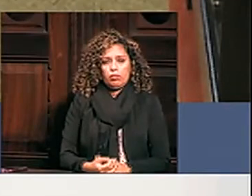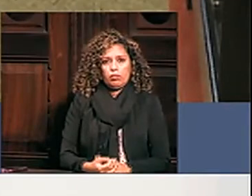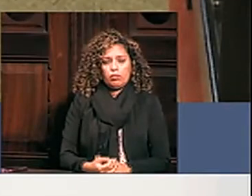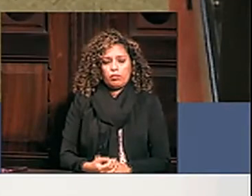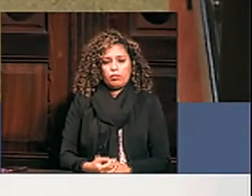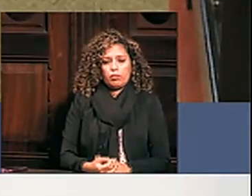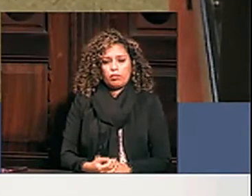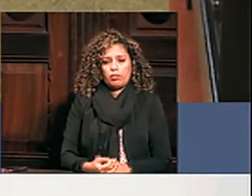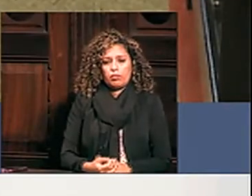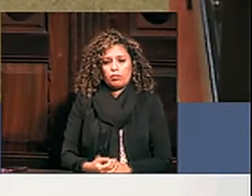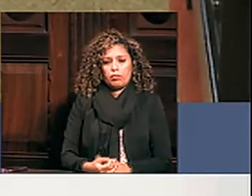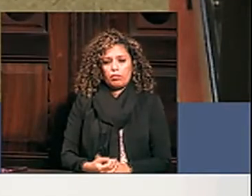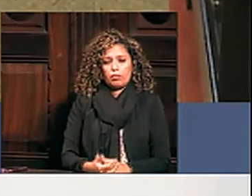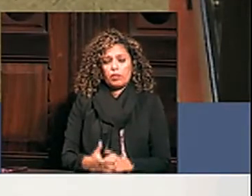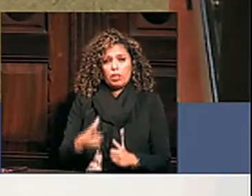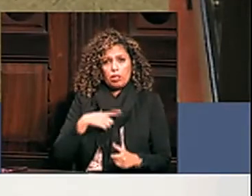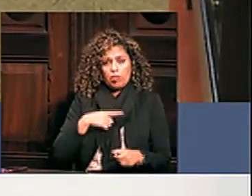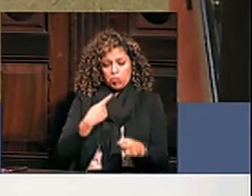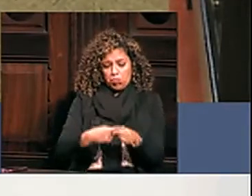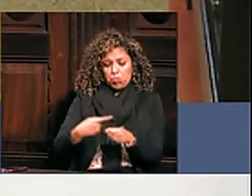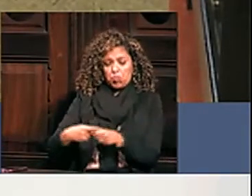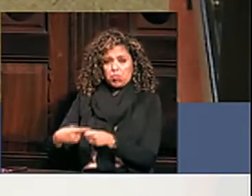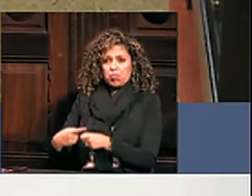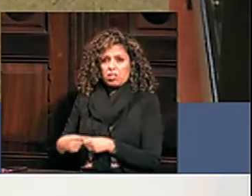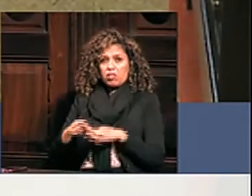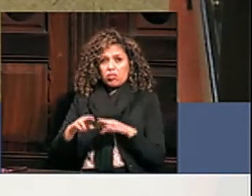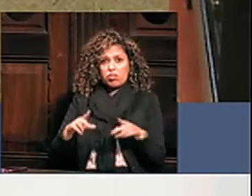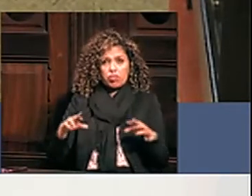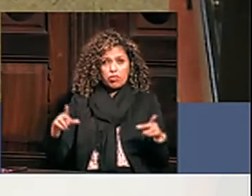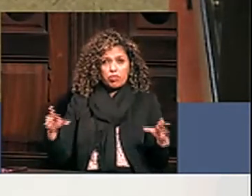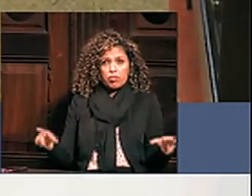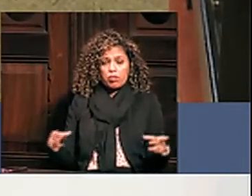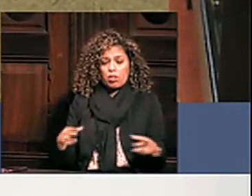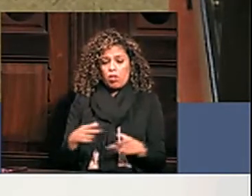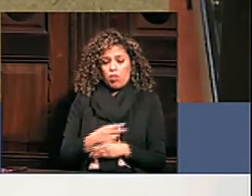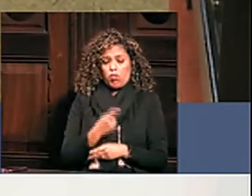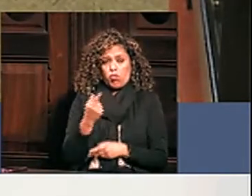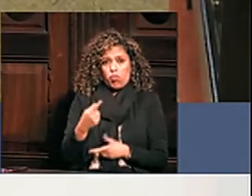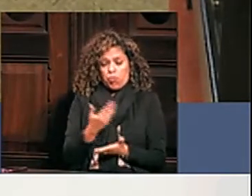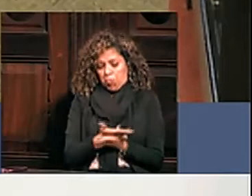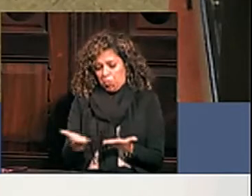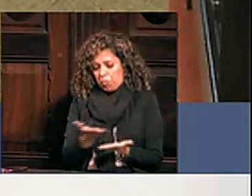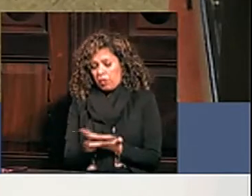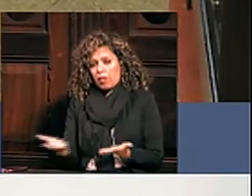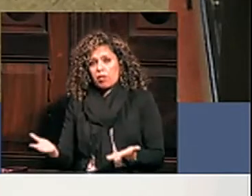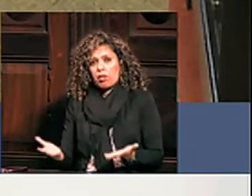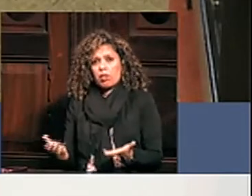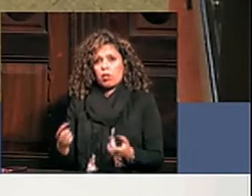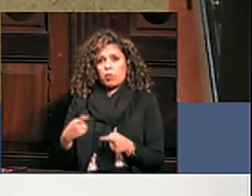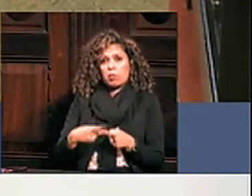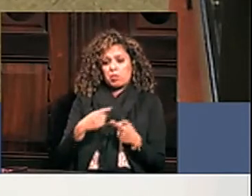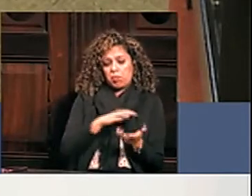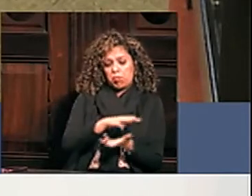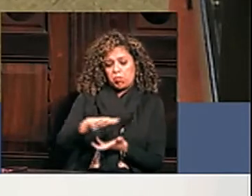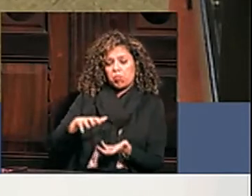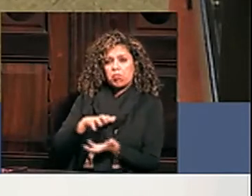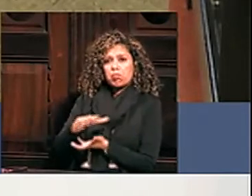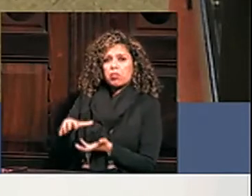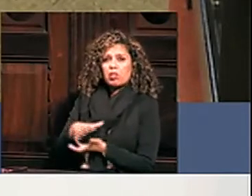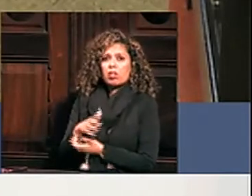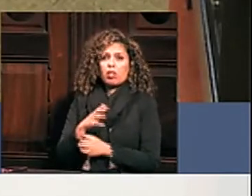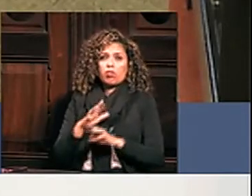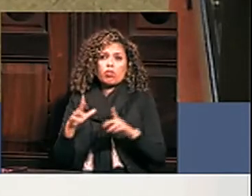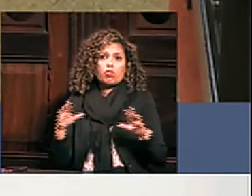né? Com outros municípios também, na região de Valença e Vassouras, que também tem grande